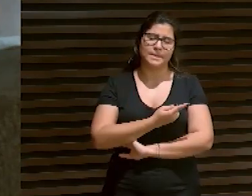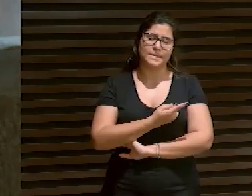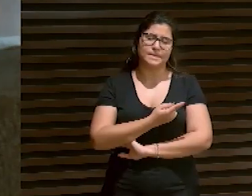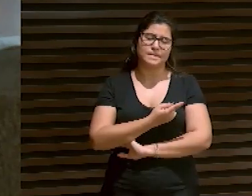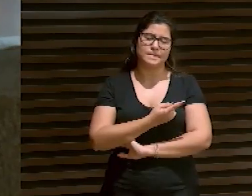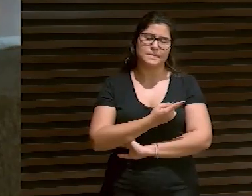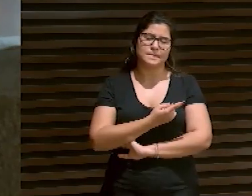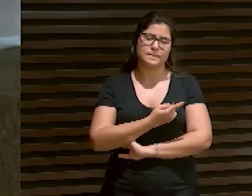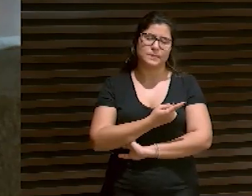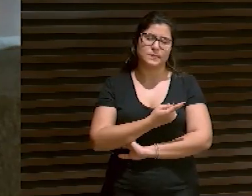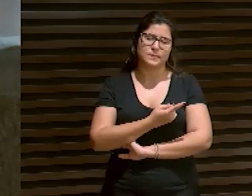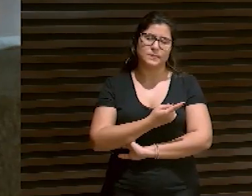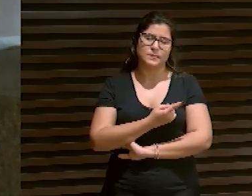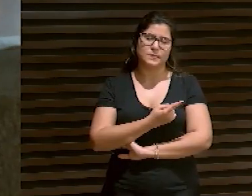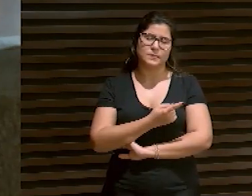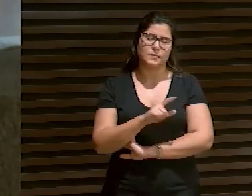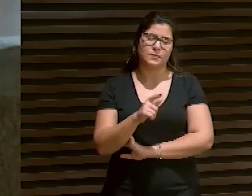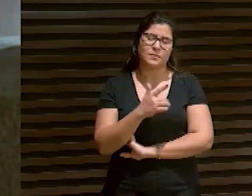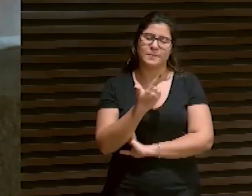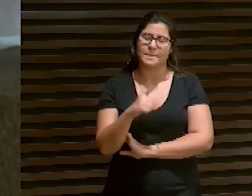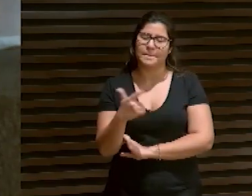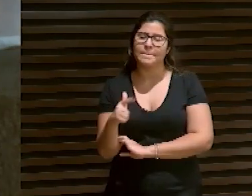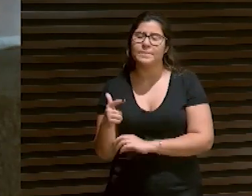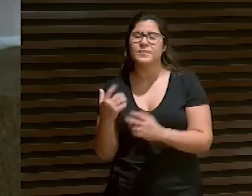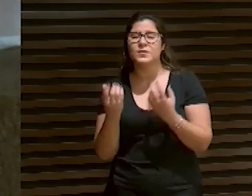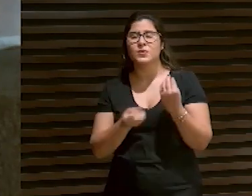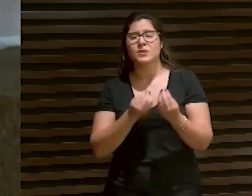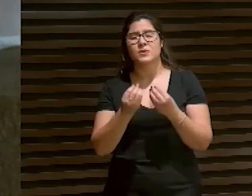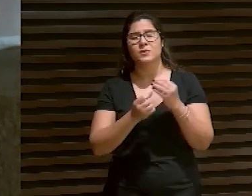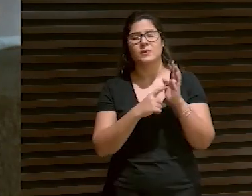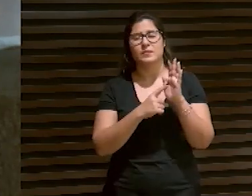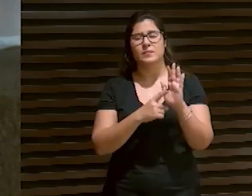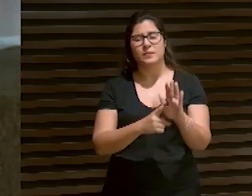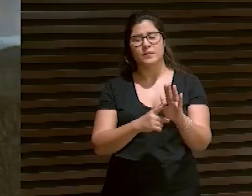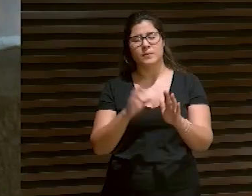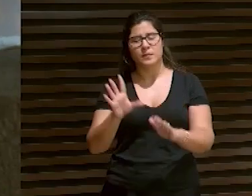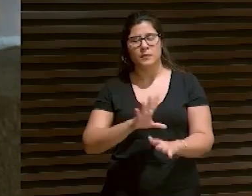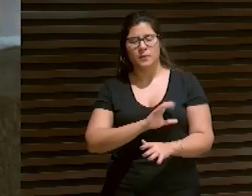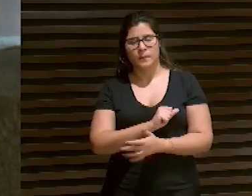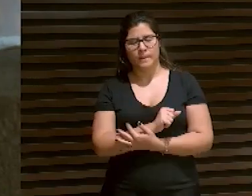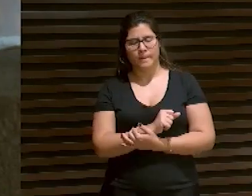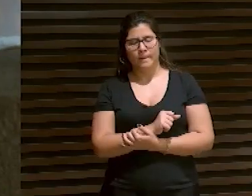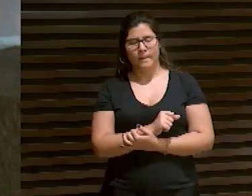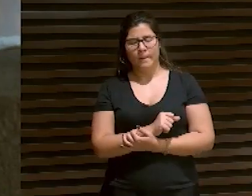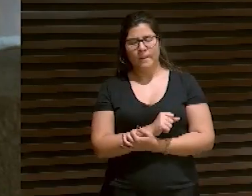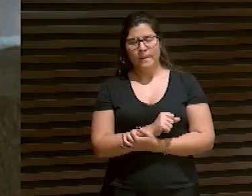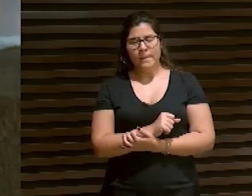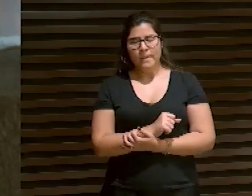E ao mesmo tempo, Pai, que nós não temos como manifestar esse amor,